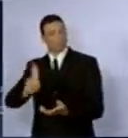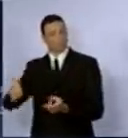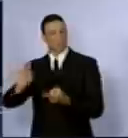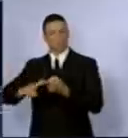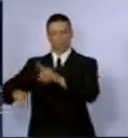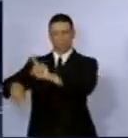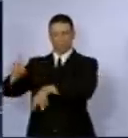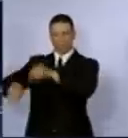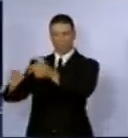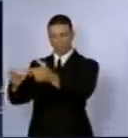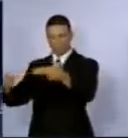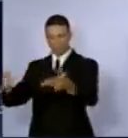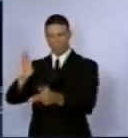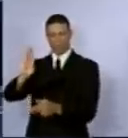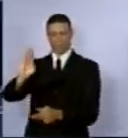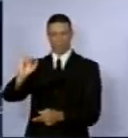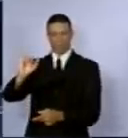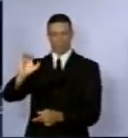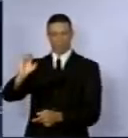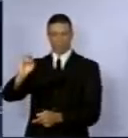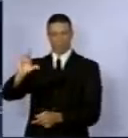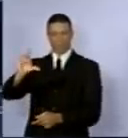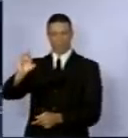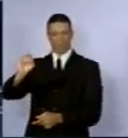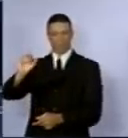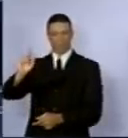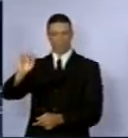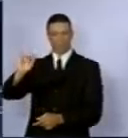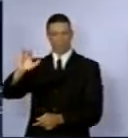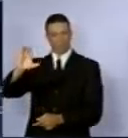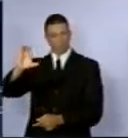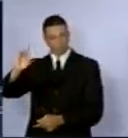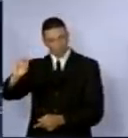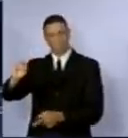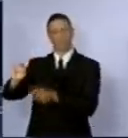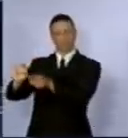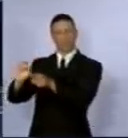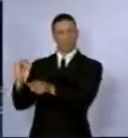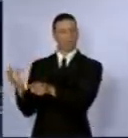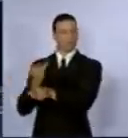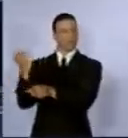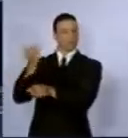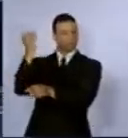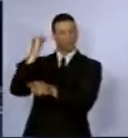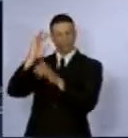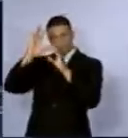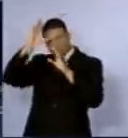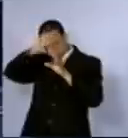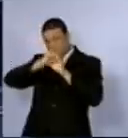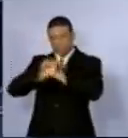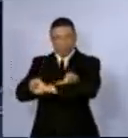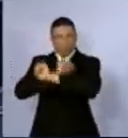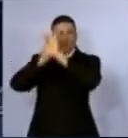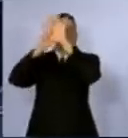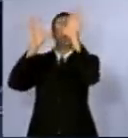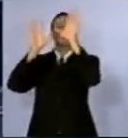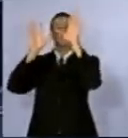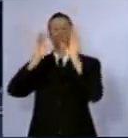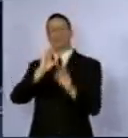material biológico, como já foi demonstrado em muitas ocasiões, bom, acredito que seja importante reconhecer isso e não